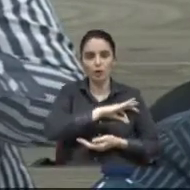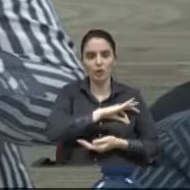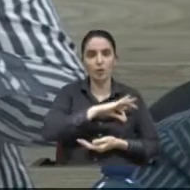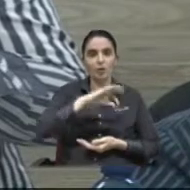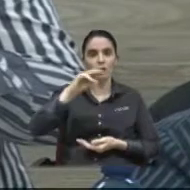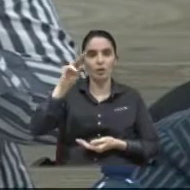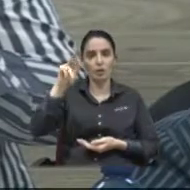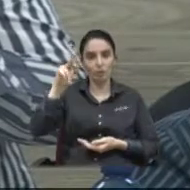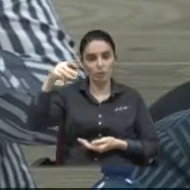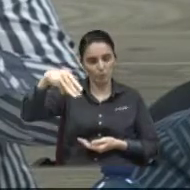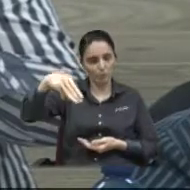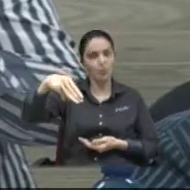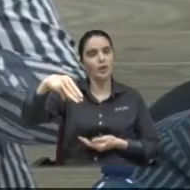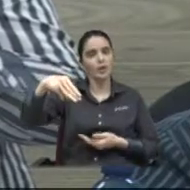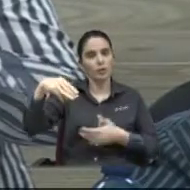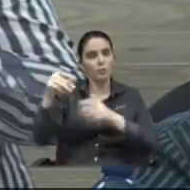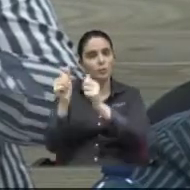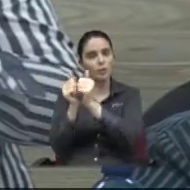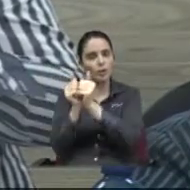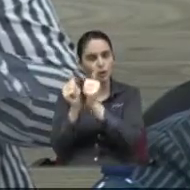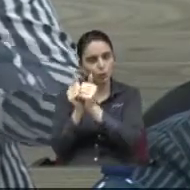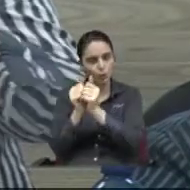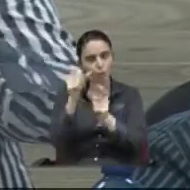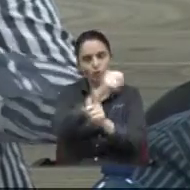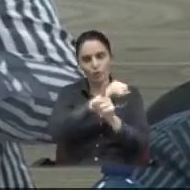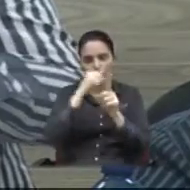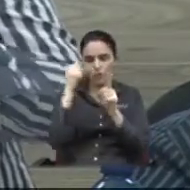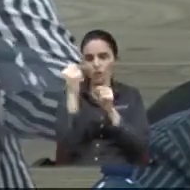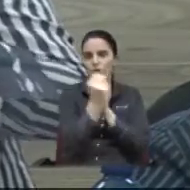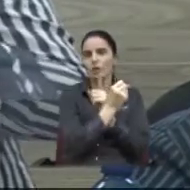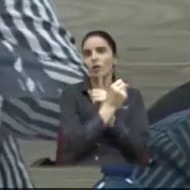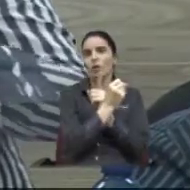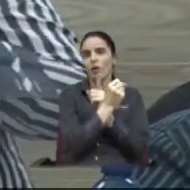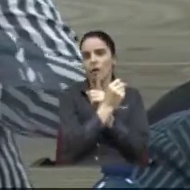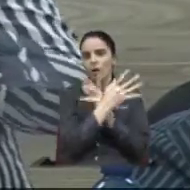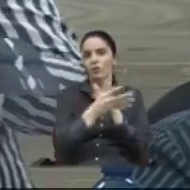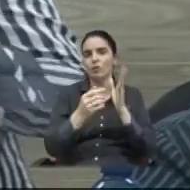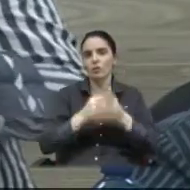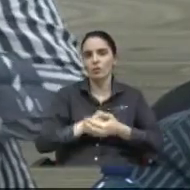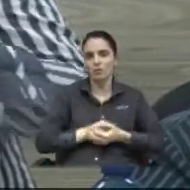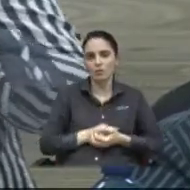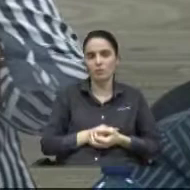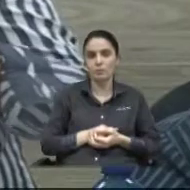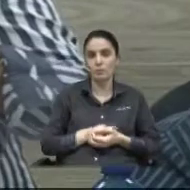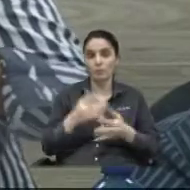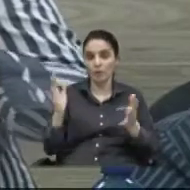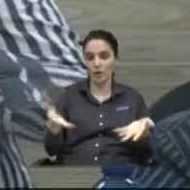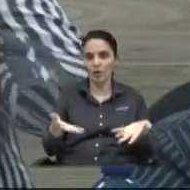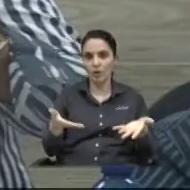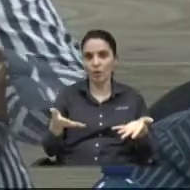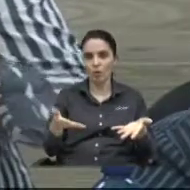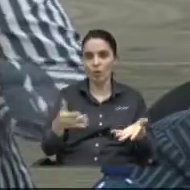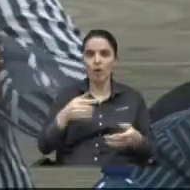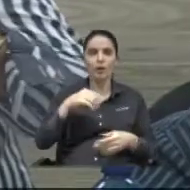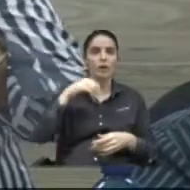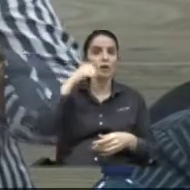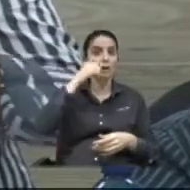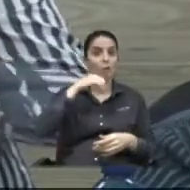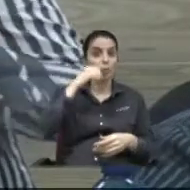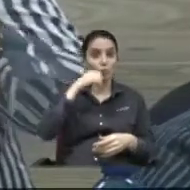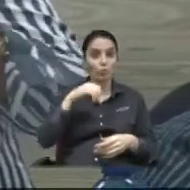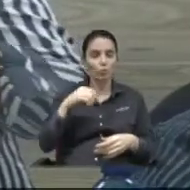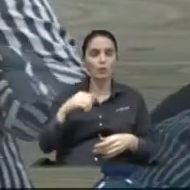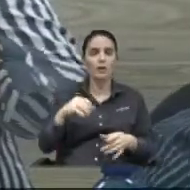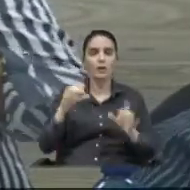na nossa sociedade do nosso serviço e assim eu acho que com essa inclusão da mulher e esse destaque da